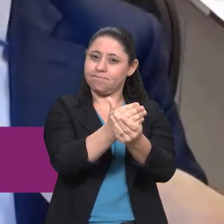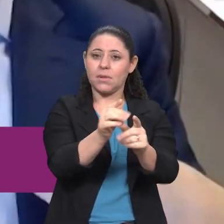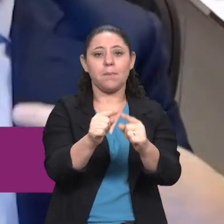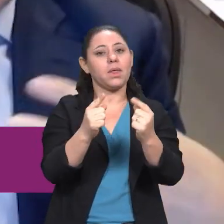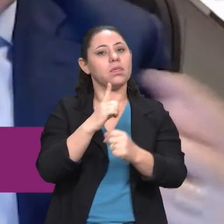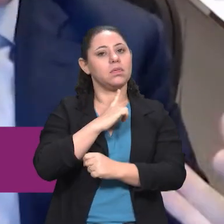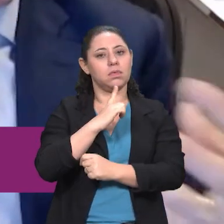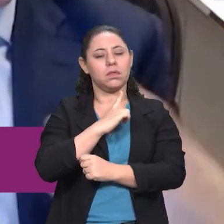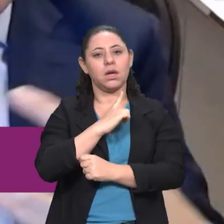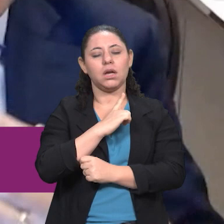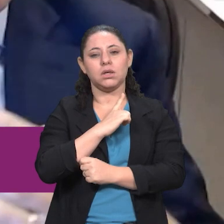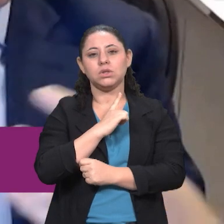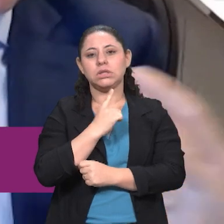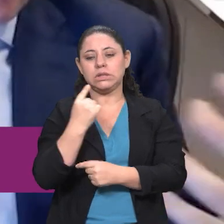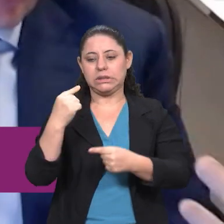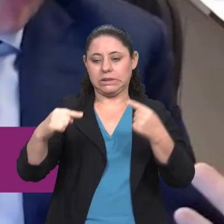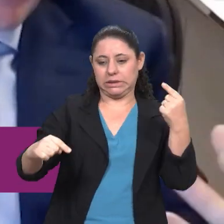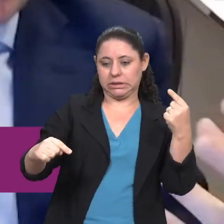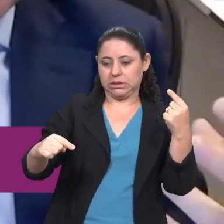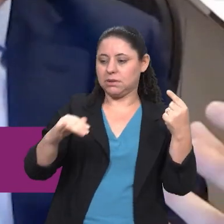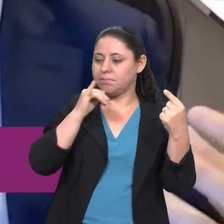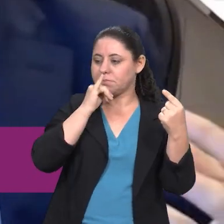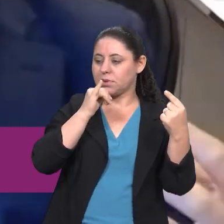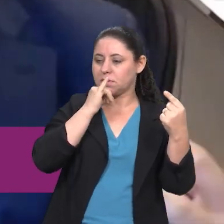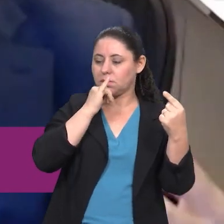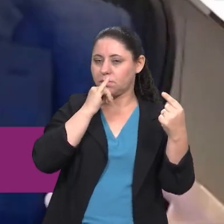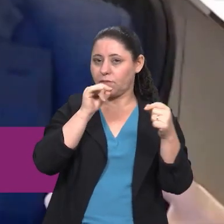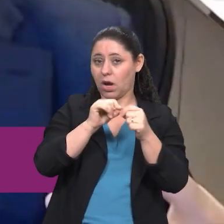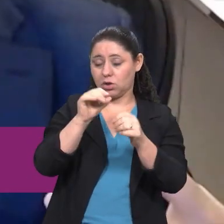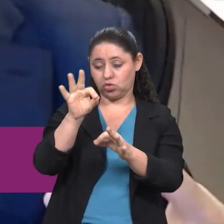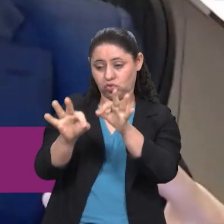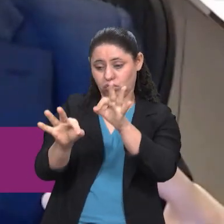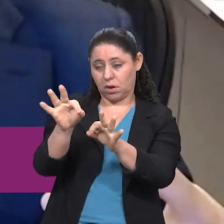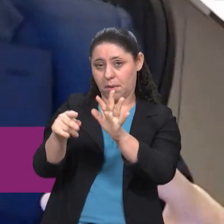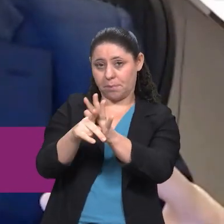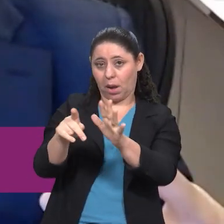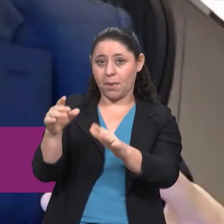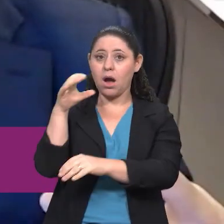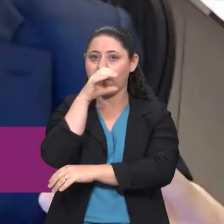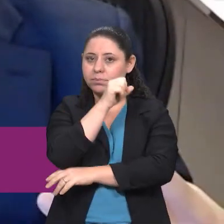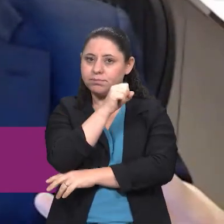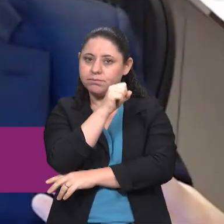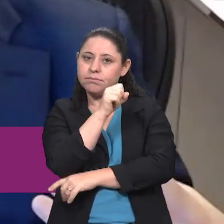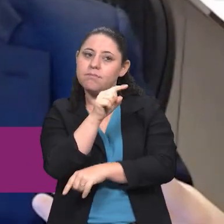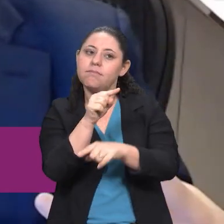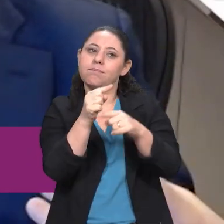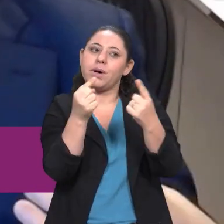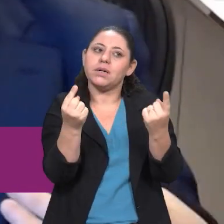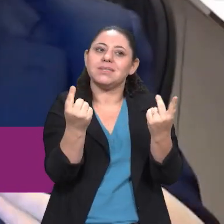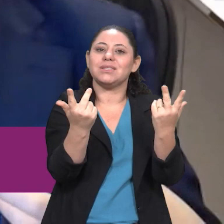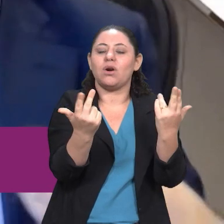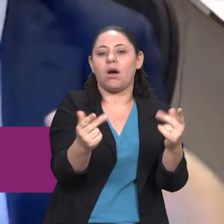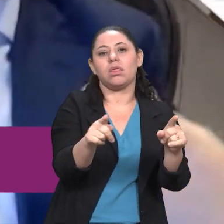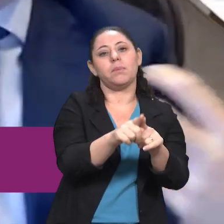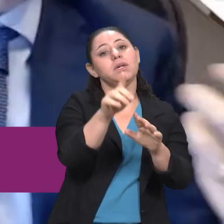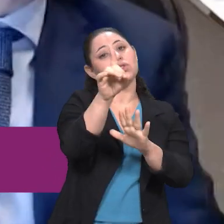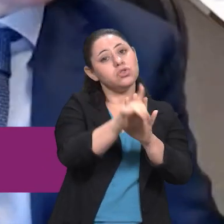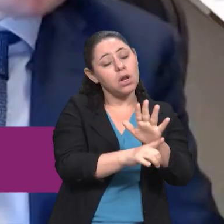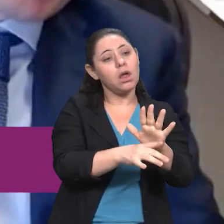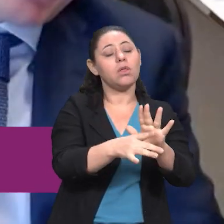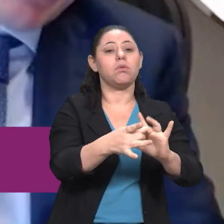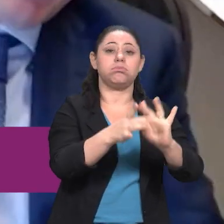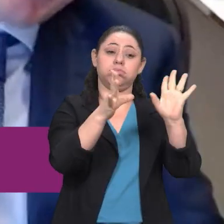judiciais, mas realmente existe essa dicotomia entre você dar uma prestação judicial, jurisdicional mais ágil e, ao mesmo